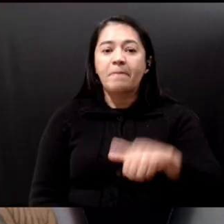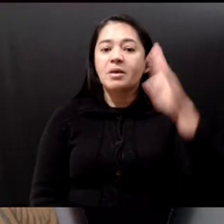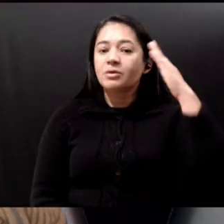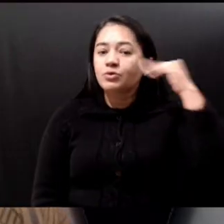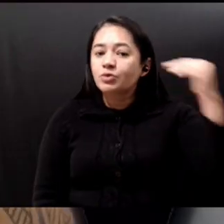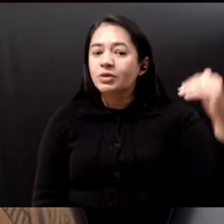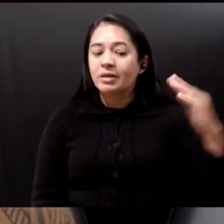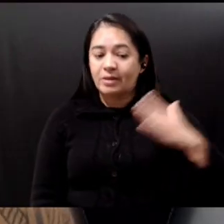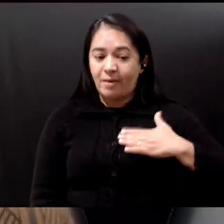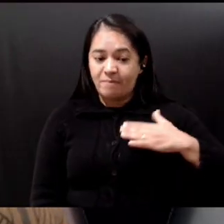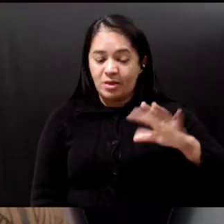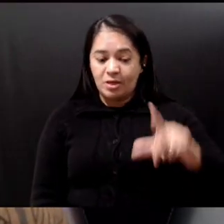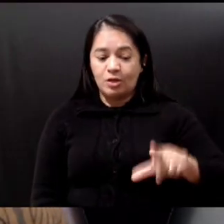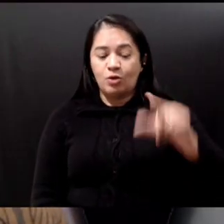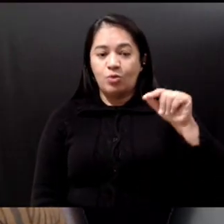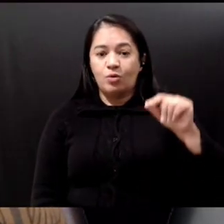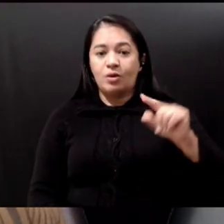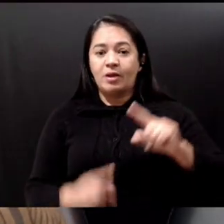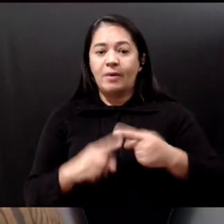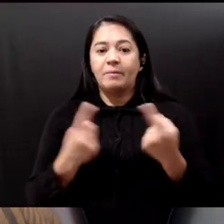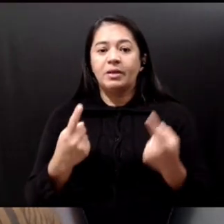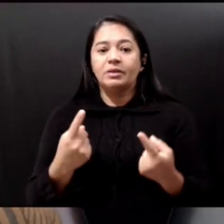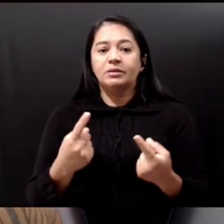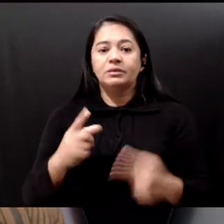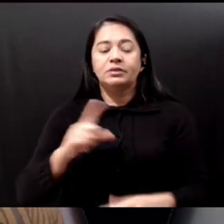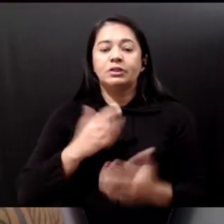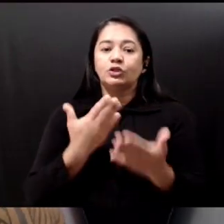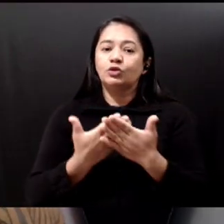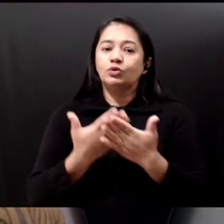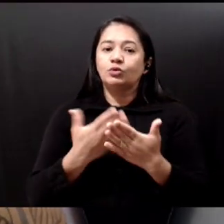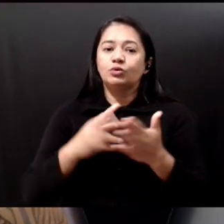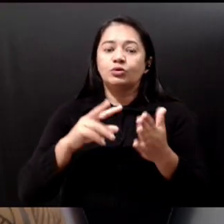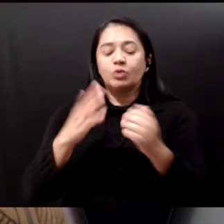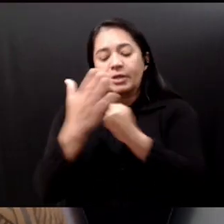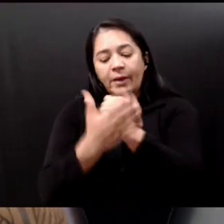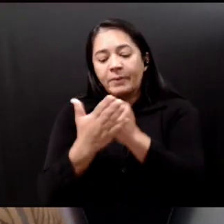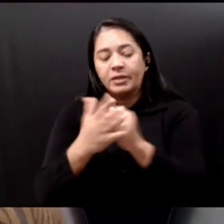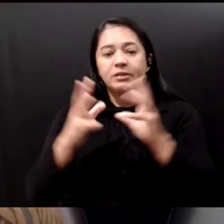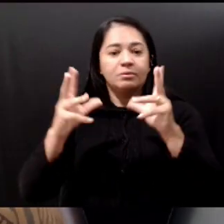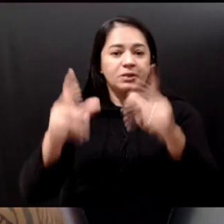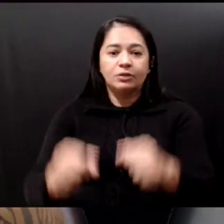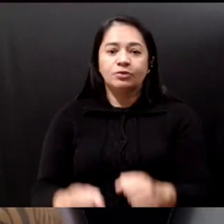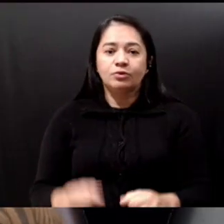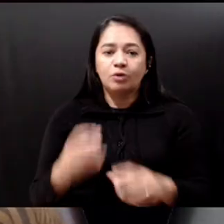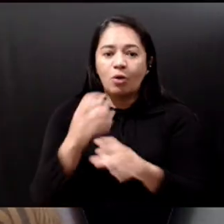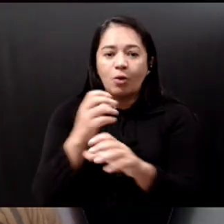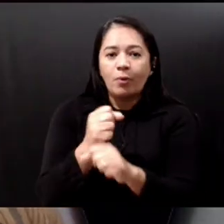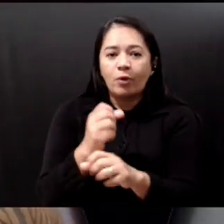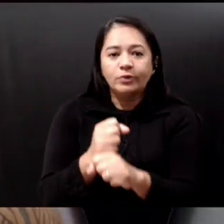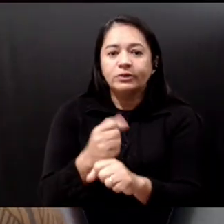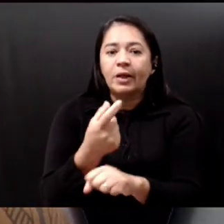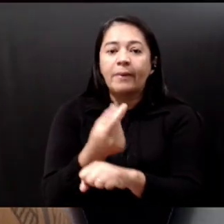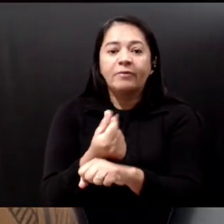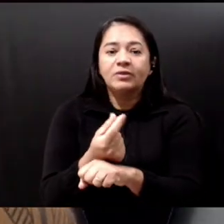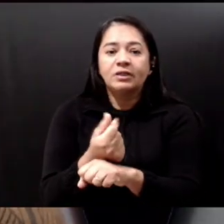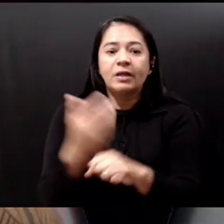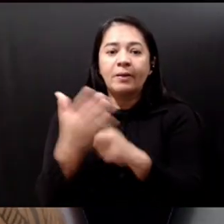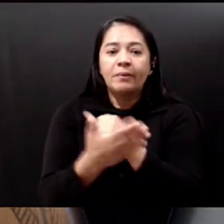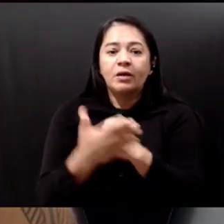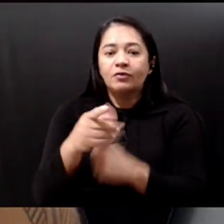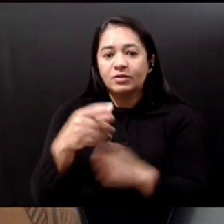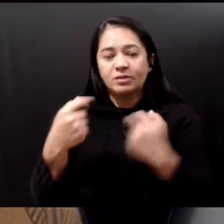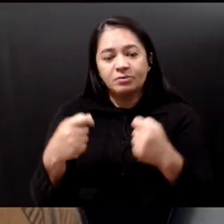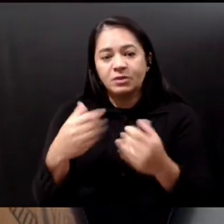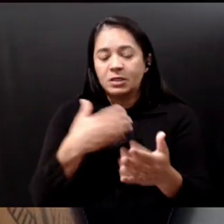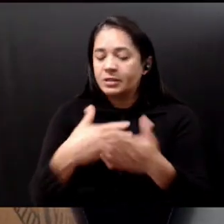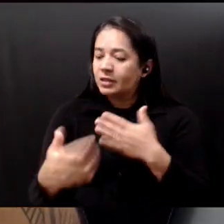estudos que são base para tudo. Então, Uhum. uma contabilidade, alguma coisa assim, uma parte financeira básica, você precisa, independente se você é